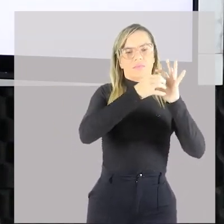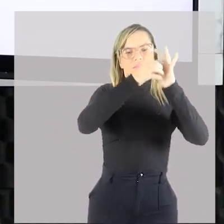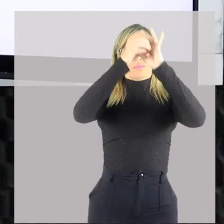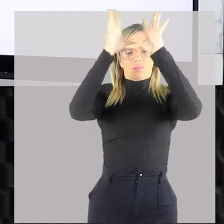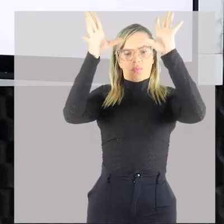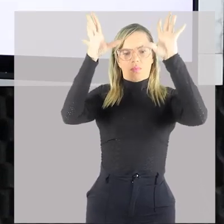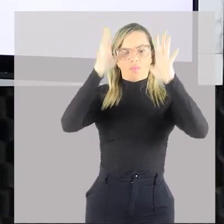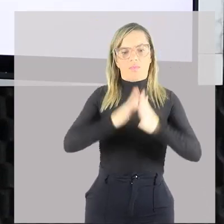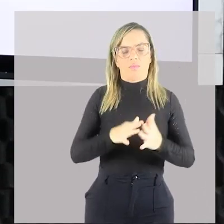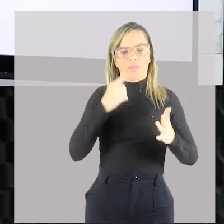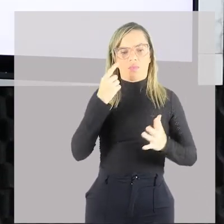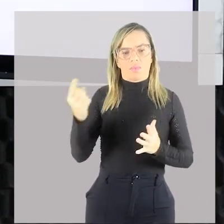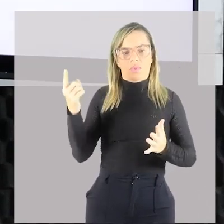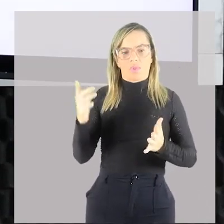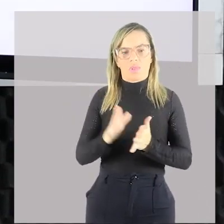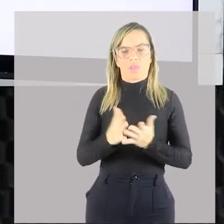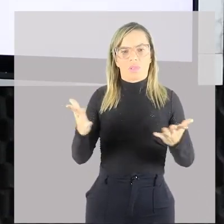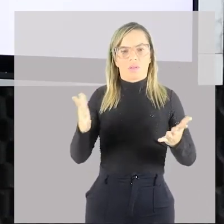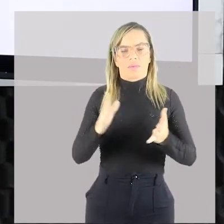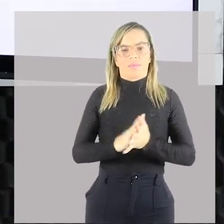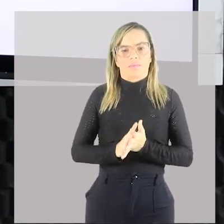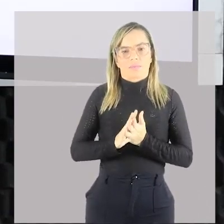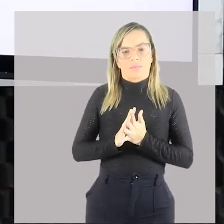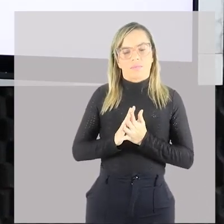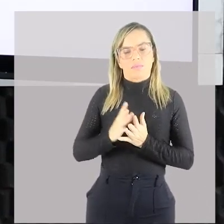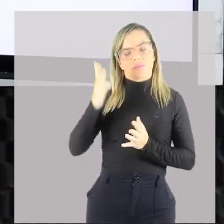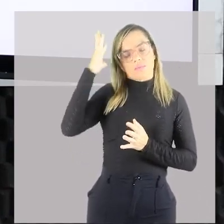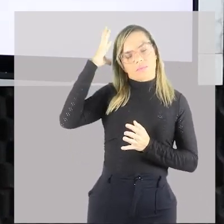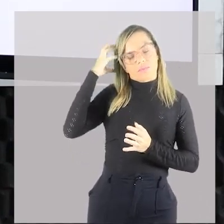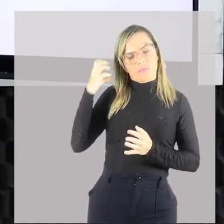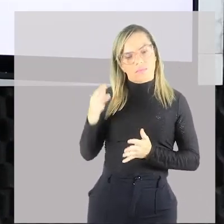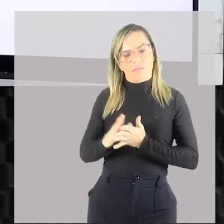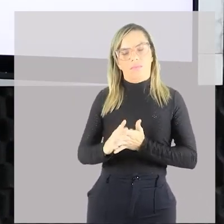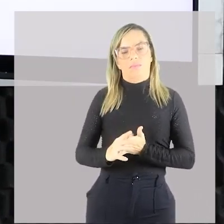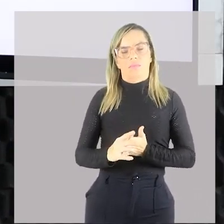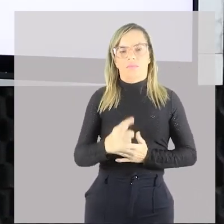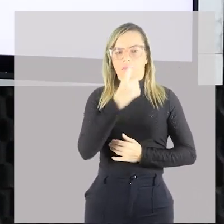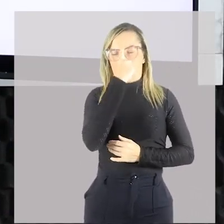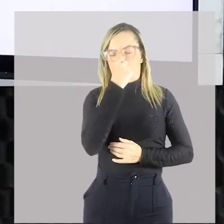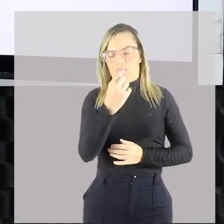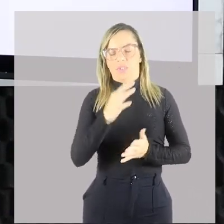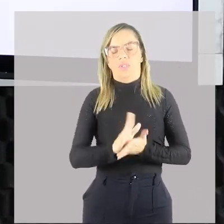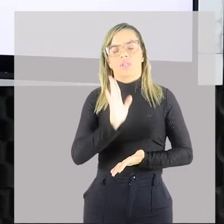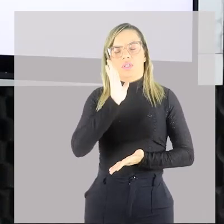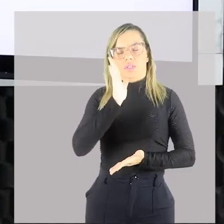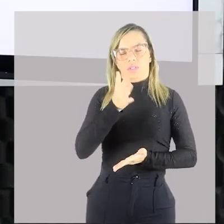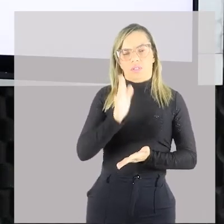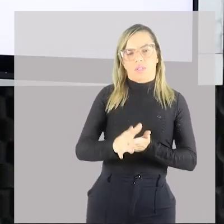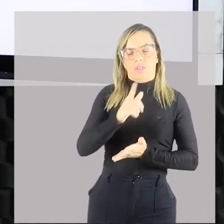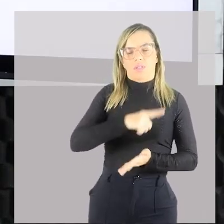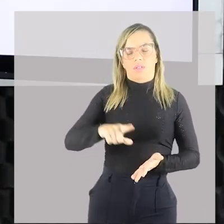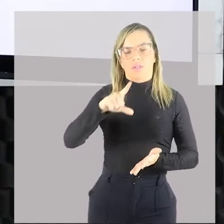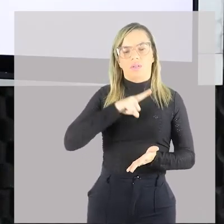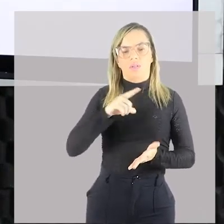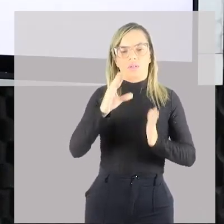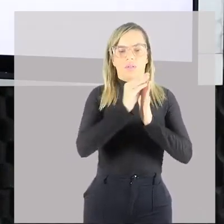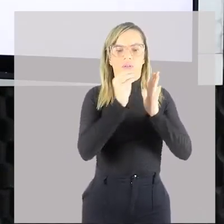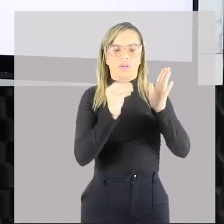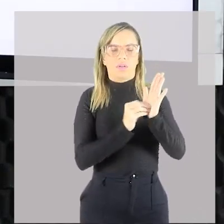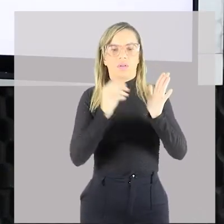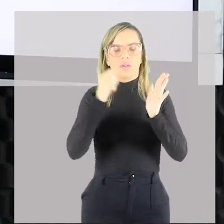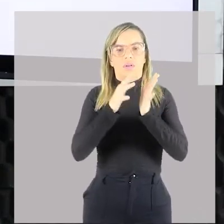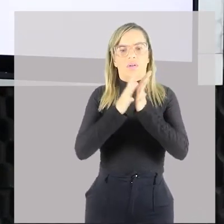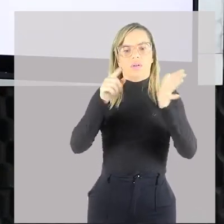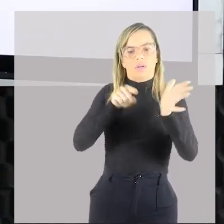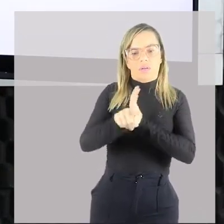Liberalismo é para Locke e Rousseau, pegou? Isso, nós vamos já tratar deste assunto, temos aula, vem questões,